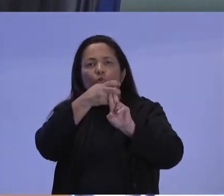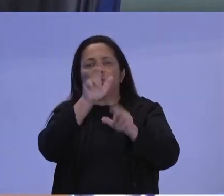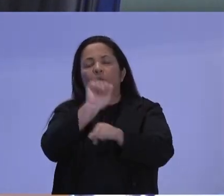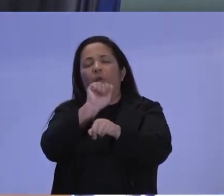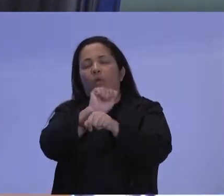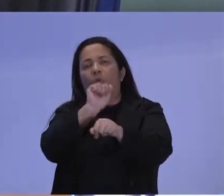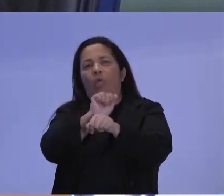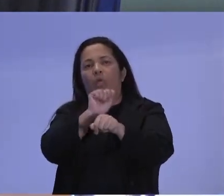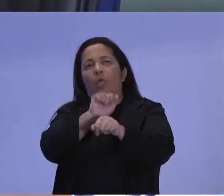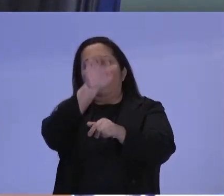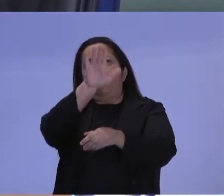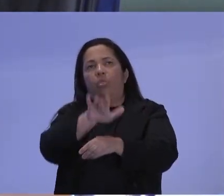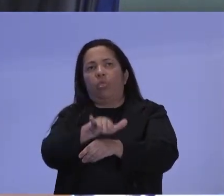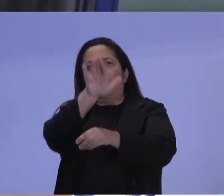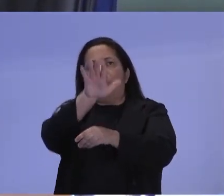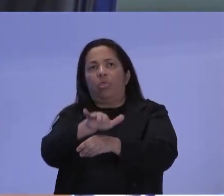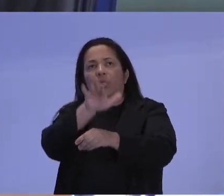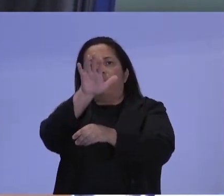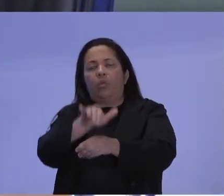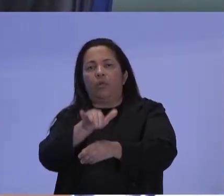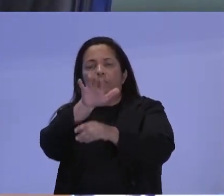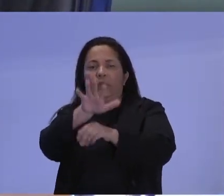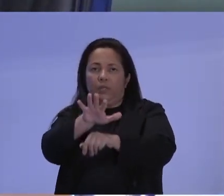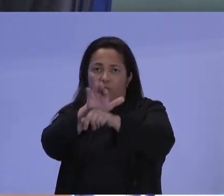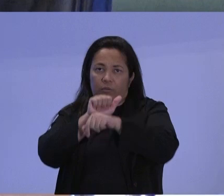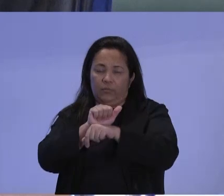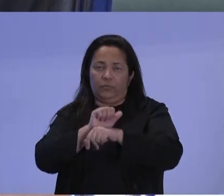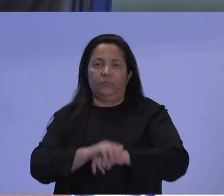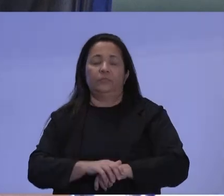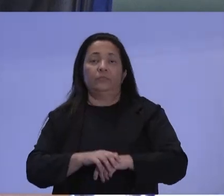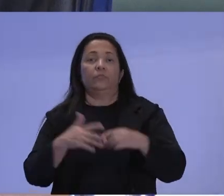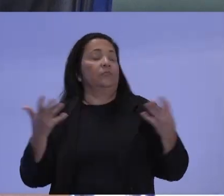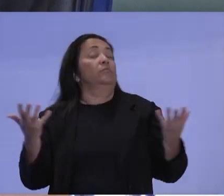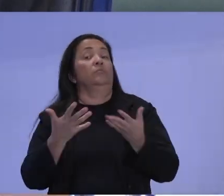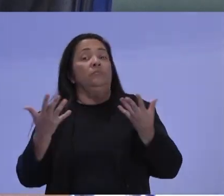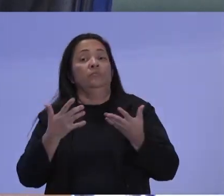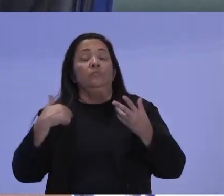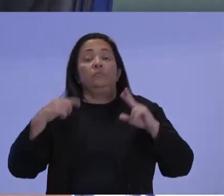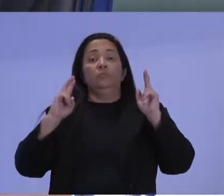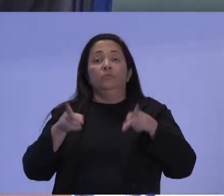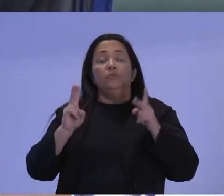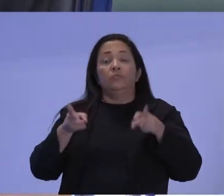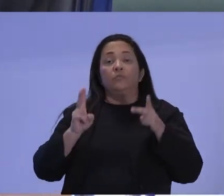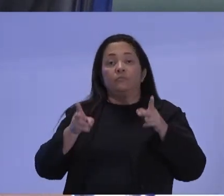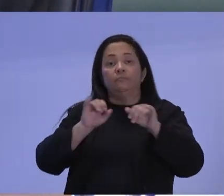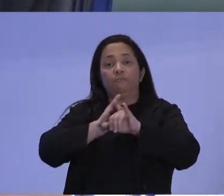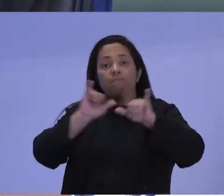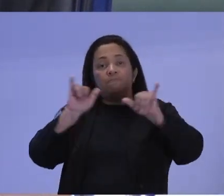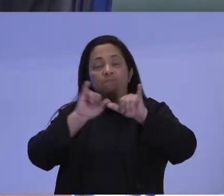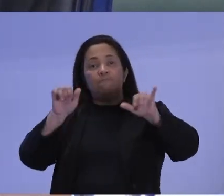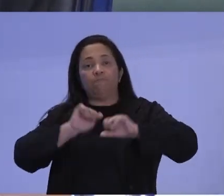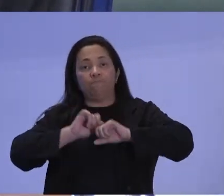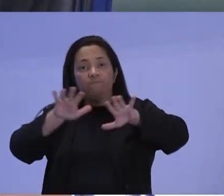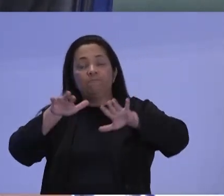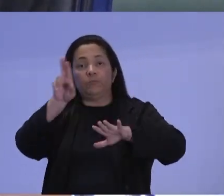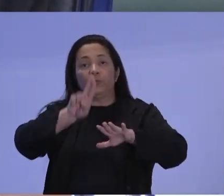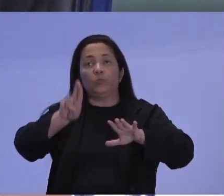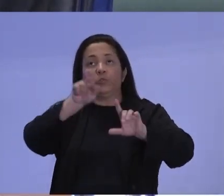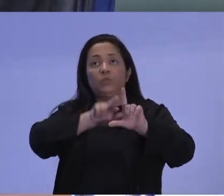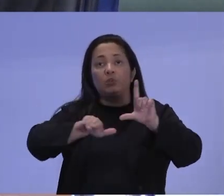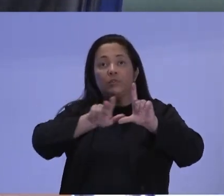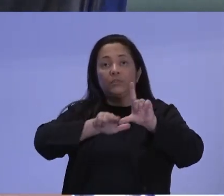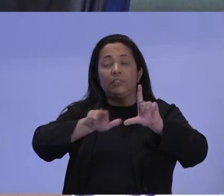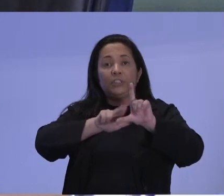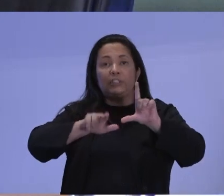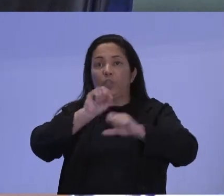eu queria assim, que isso se mantivesse, esse trabalho de mídia, por janeiro a